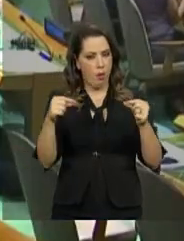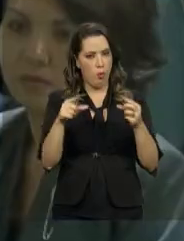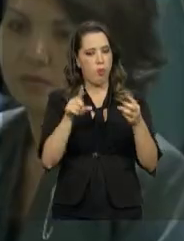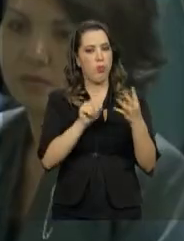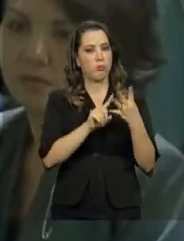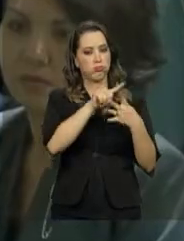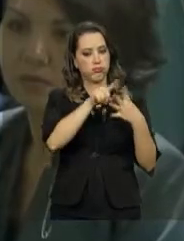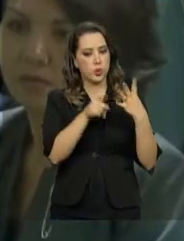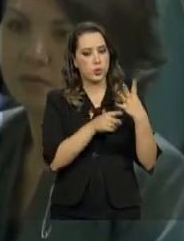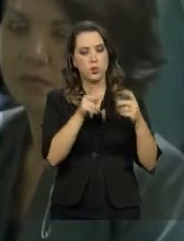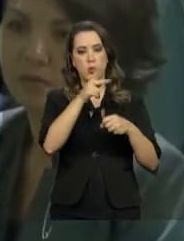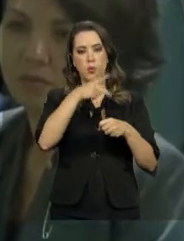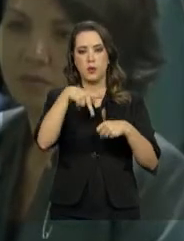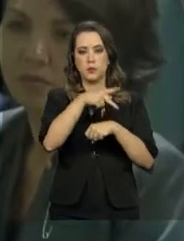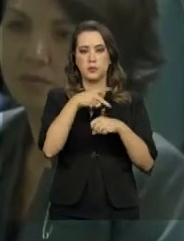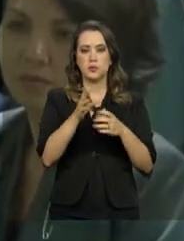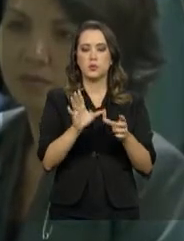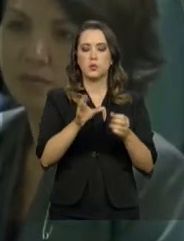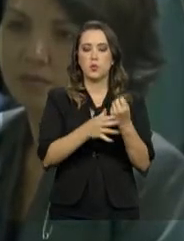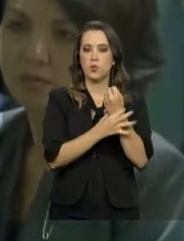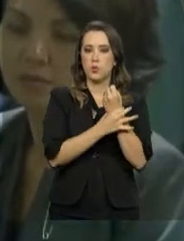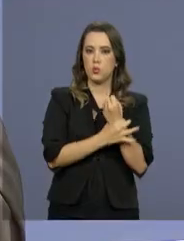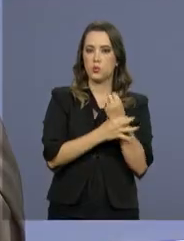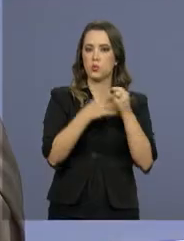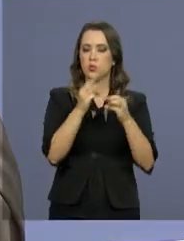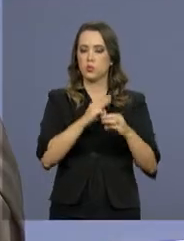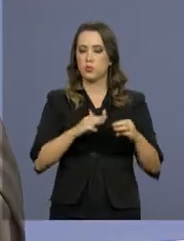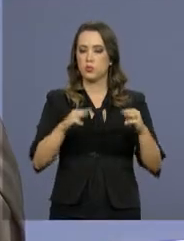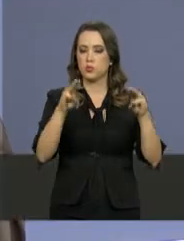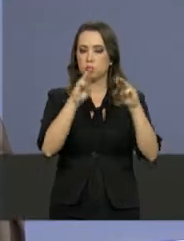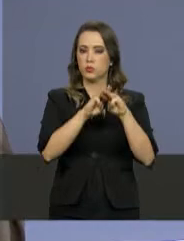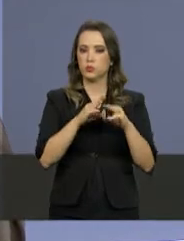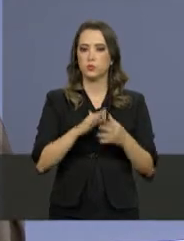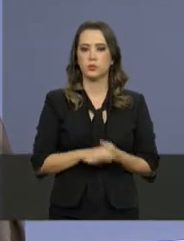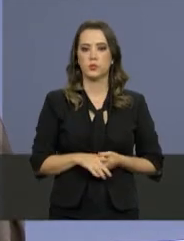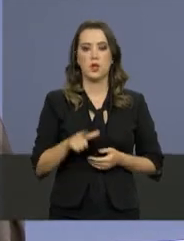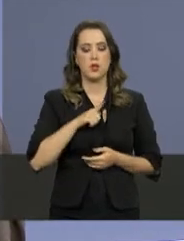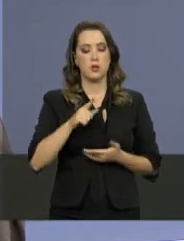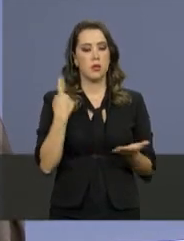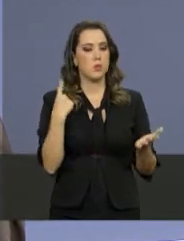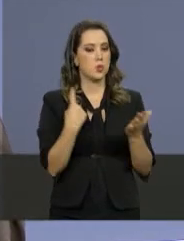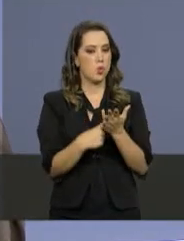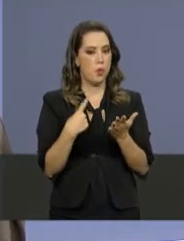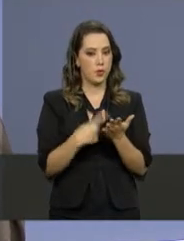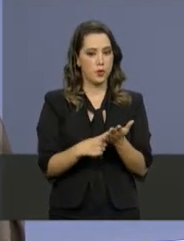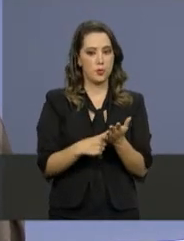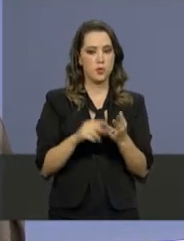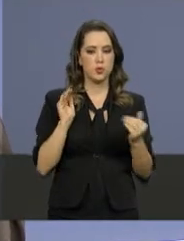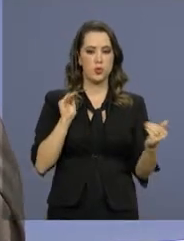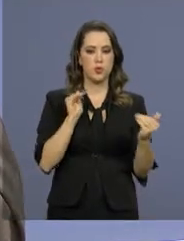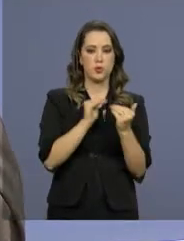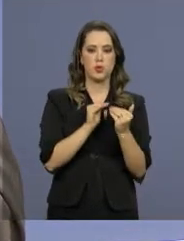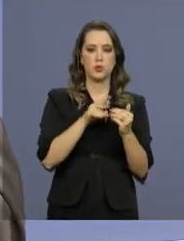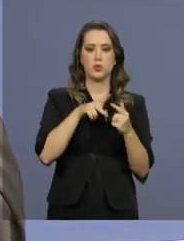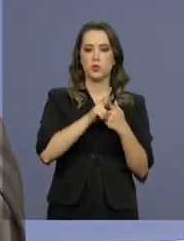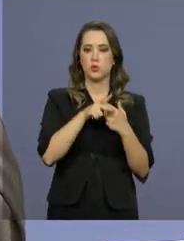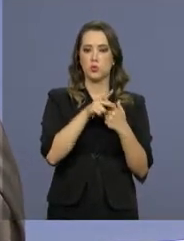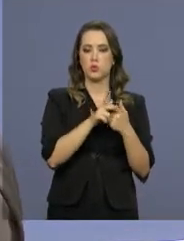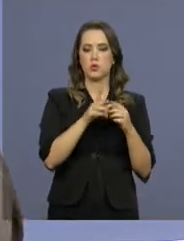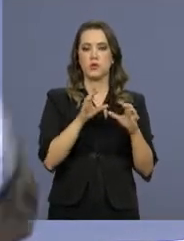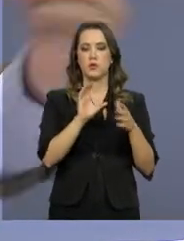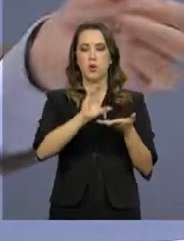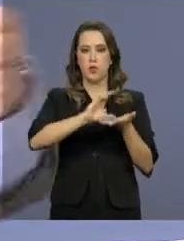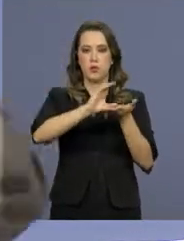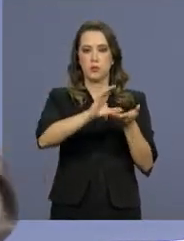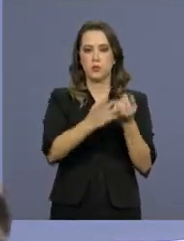reforma do conselho de segurança da onu que estamos comprometidos com o objetivo comum de reformar o conselho de segurança das nações